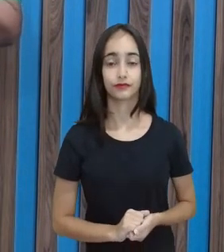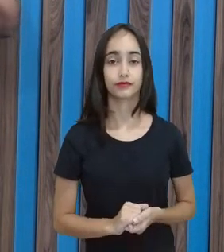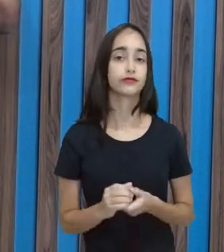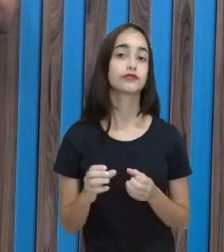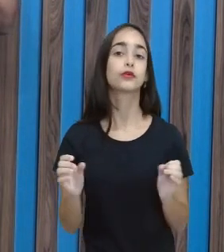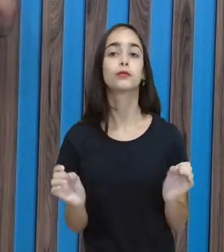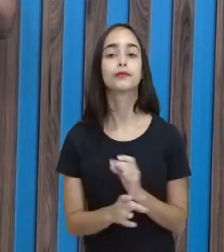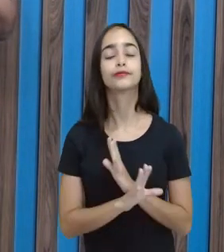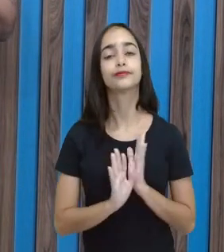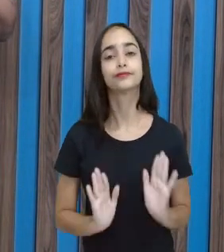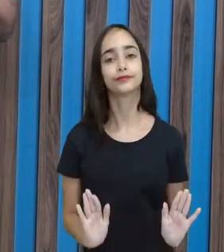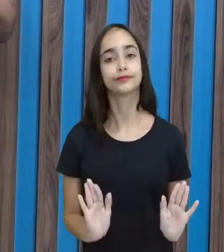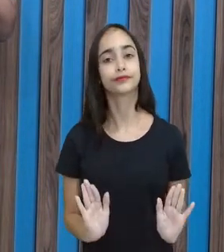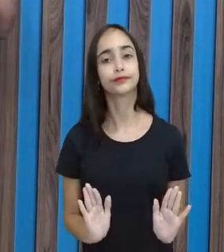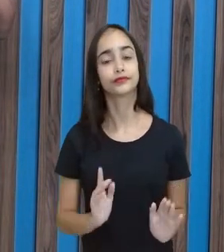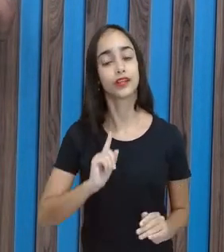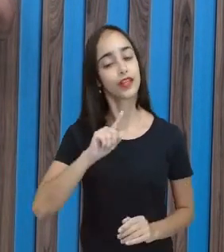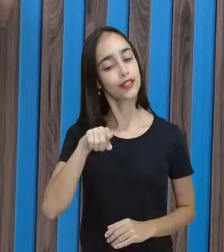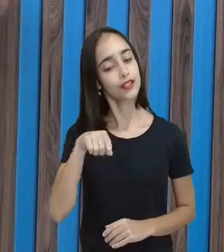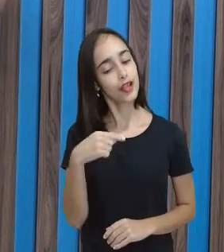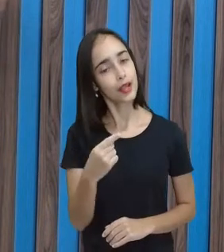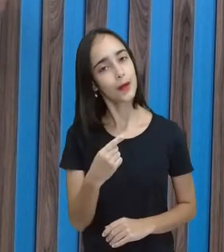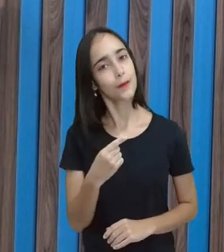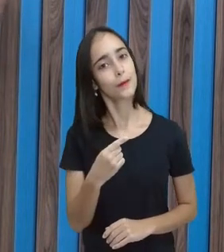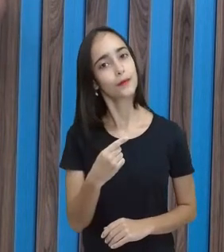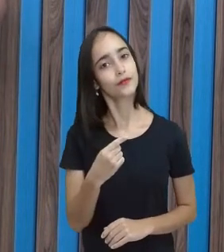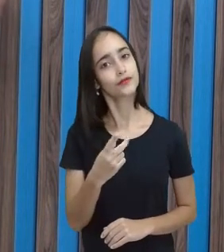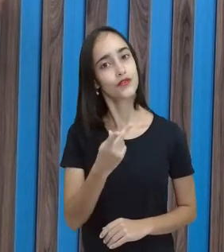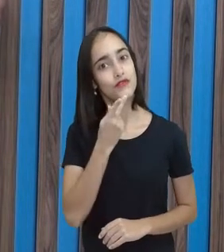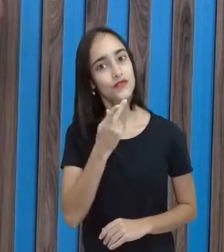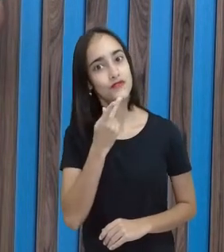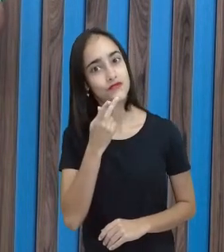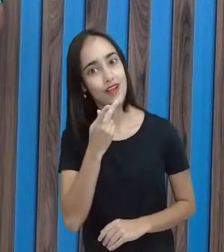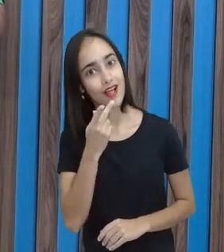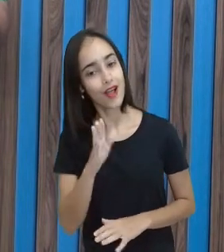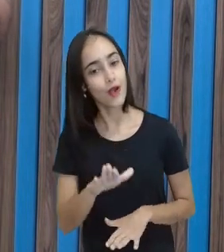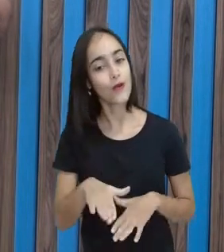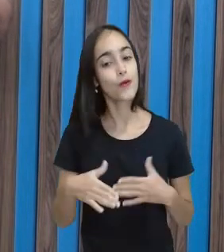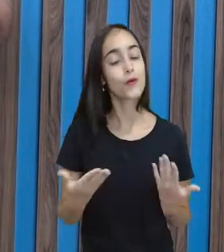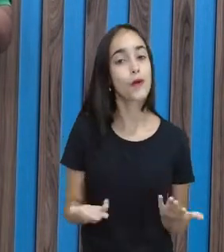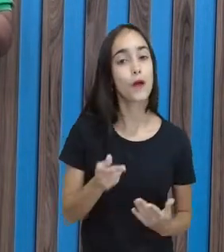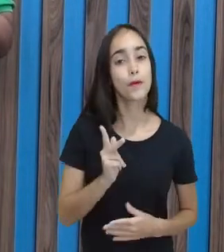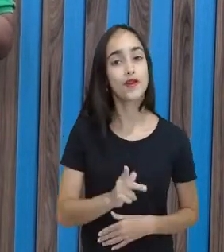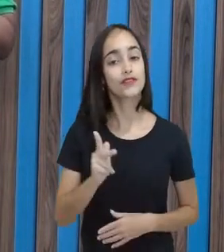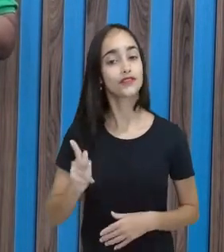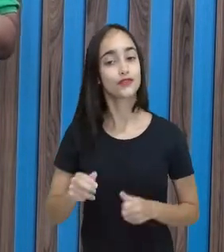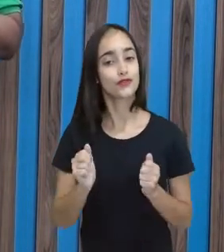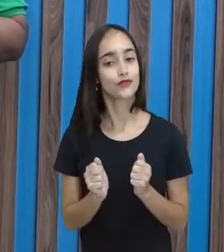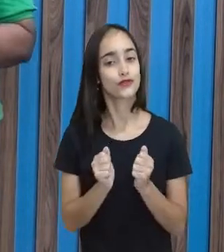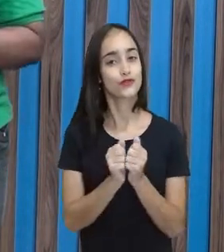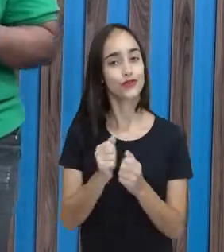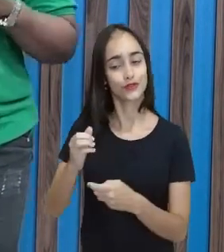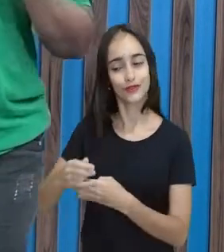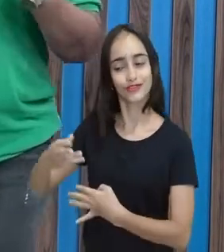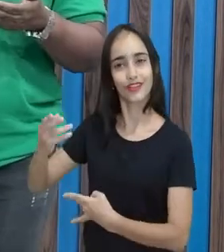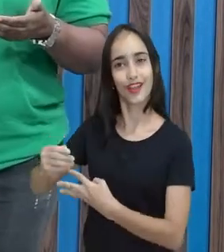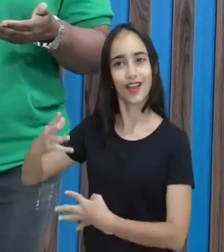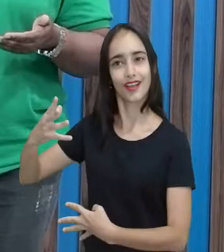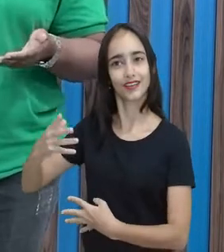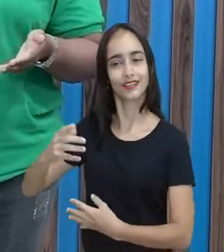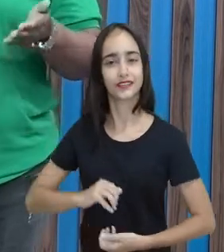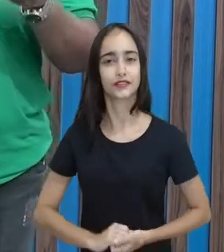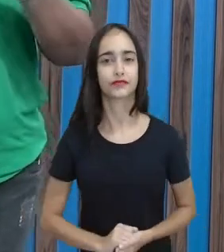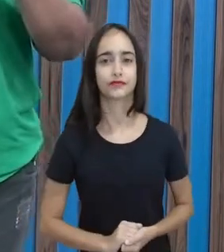Prontinho, daqui a pouco vou dizer quem está conosco no chat. Aguarde um pouquinho.